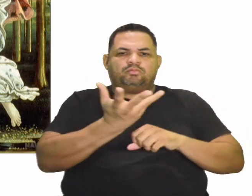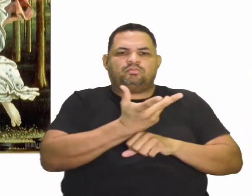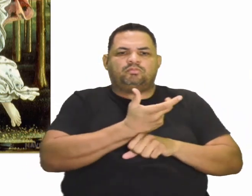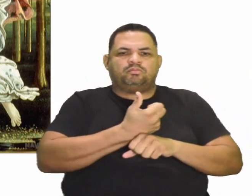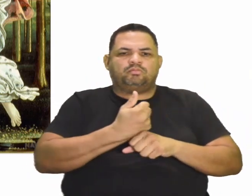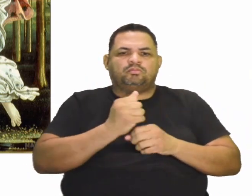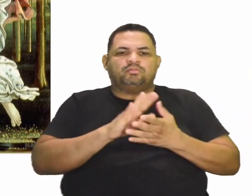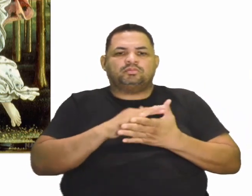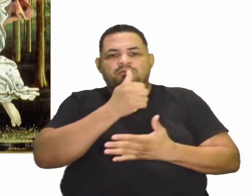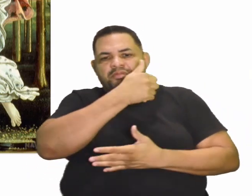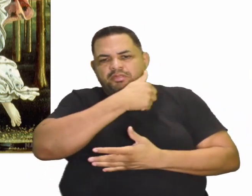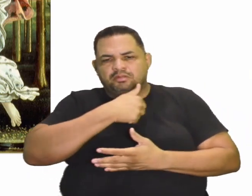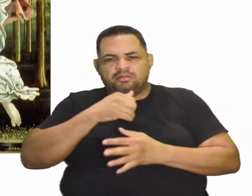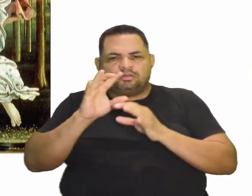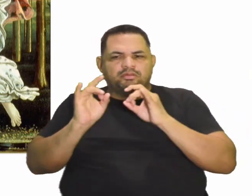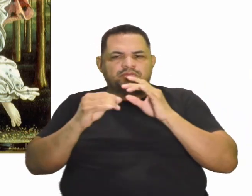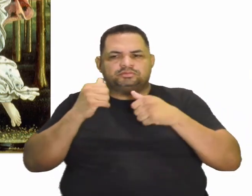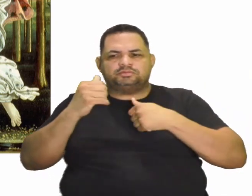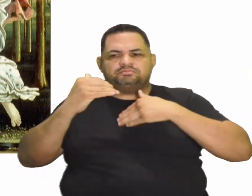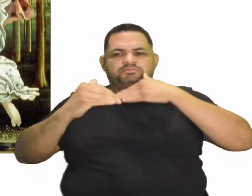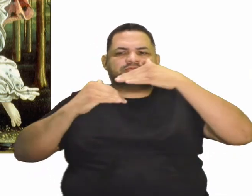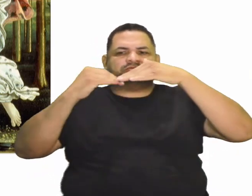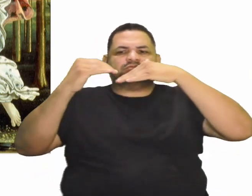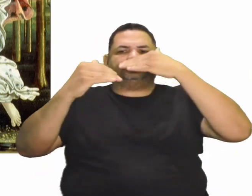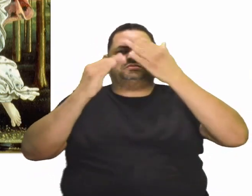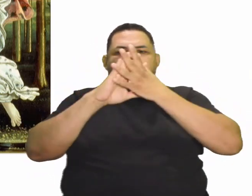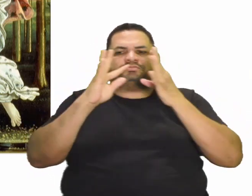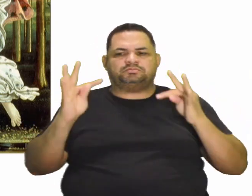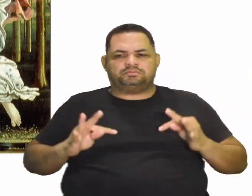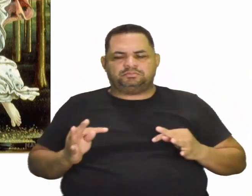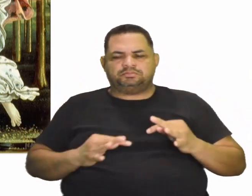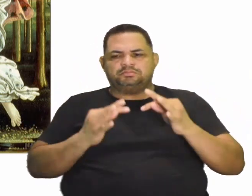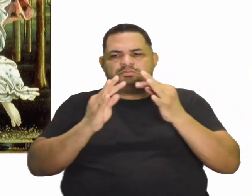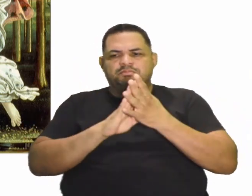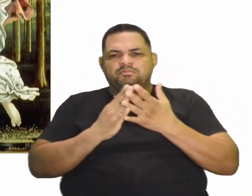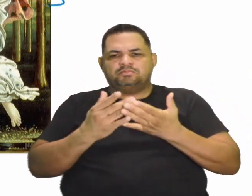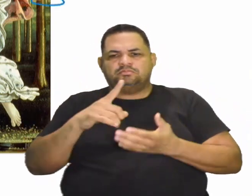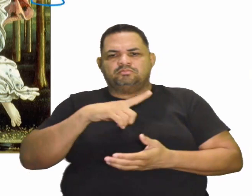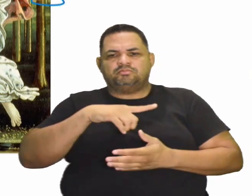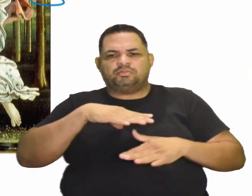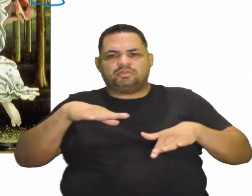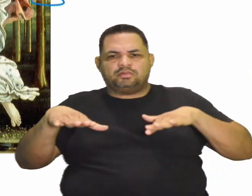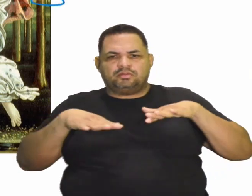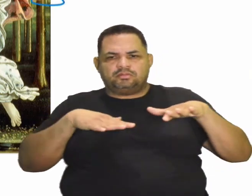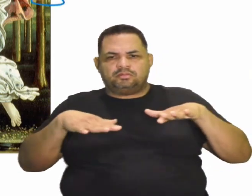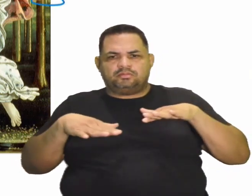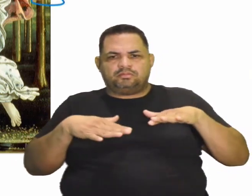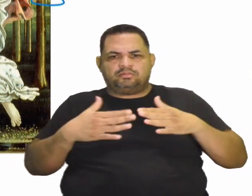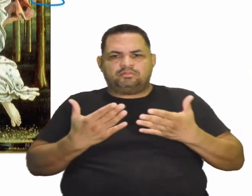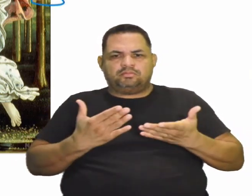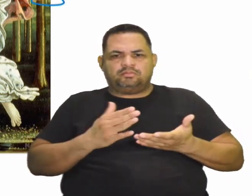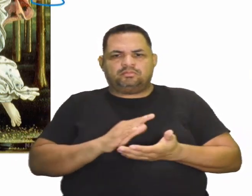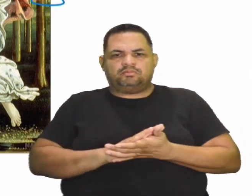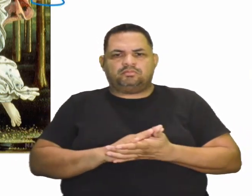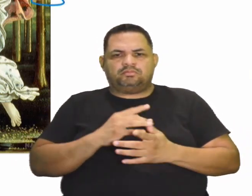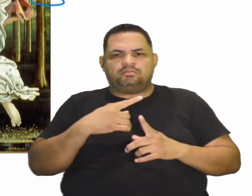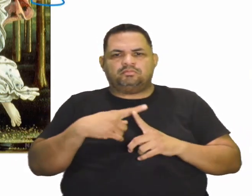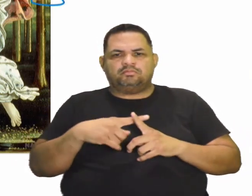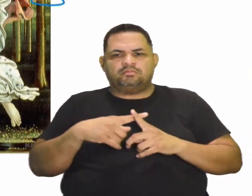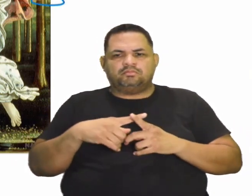se aprimorando também nas técnicas, né, de representação. Há movimentos, né, porque sabemos que